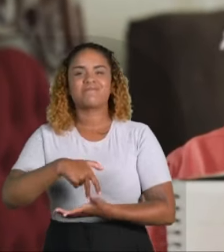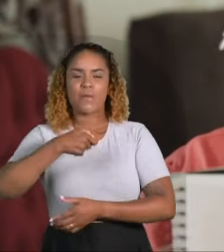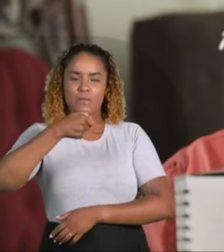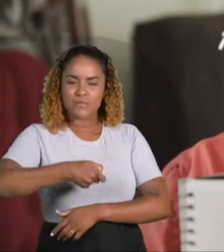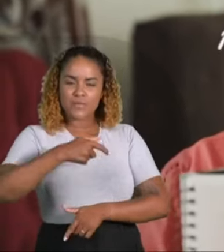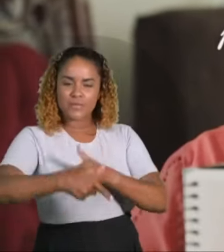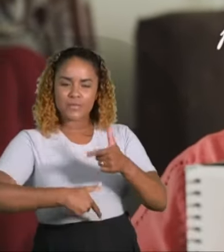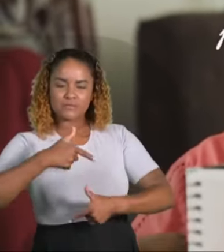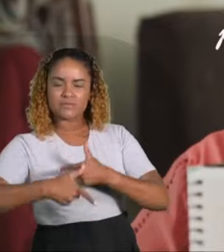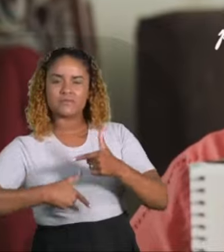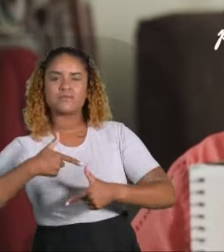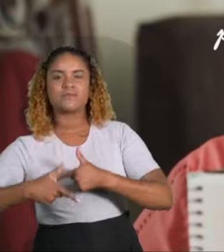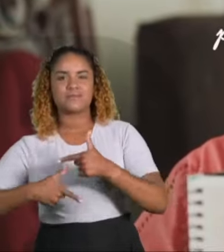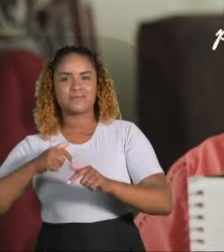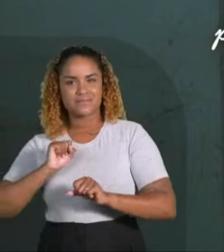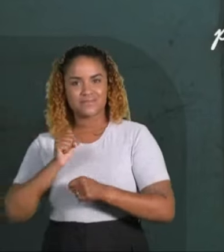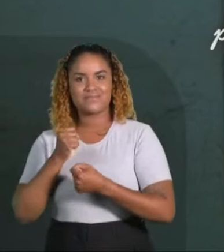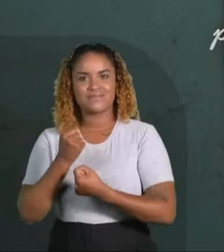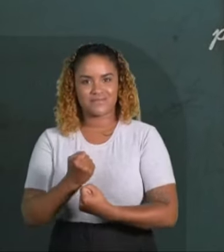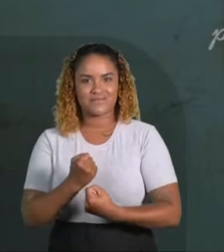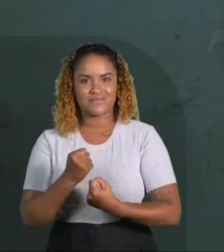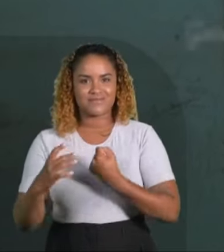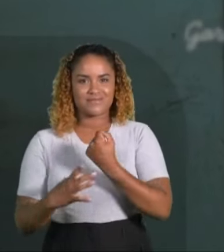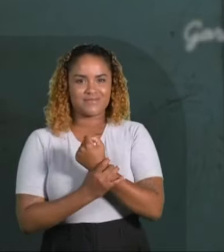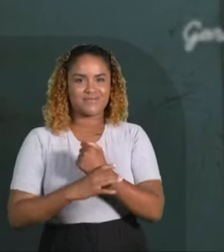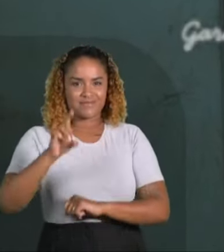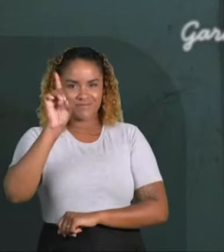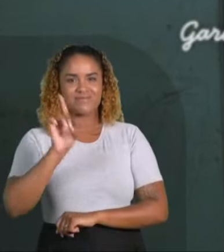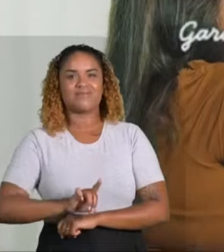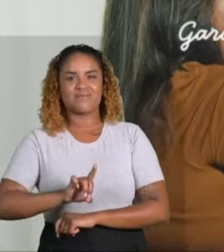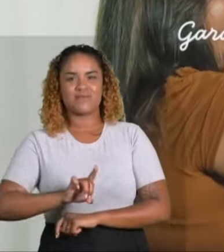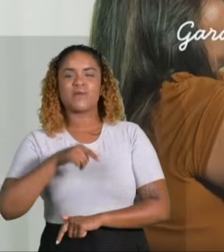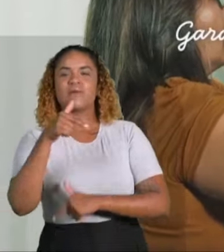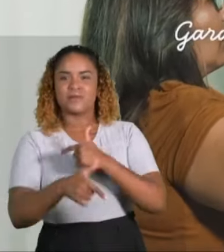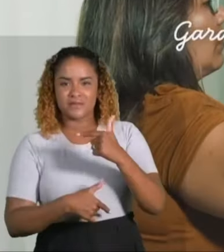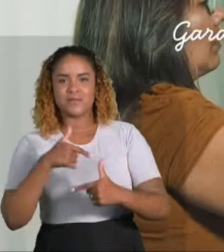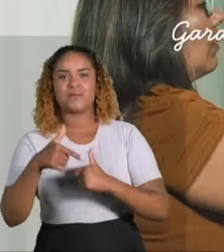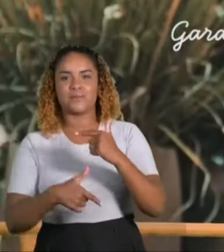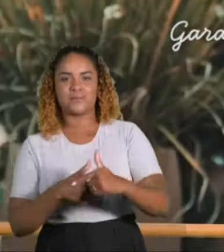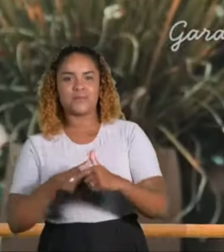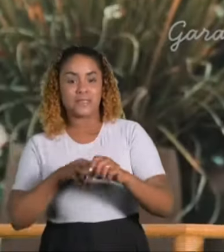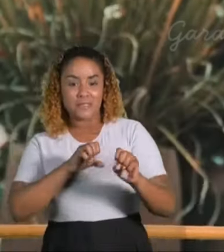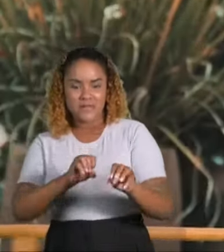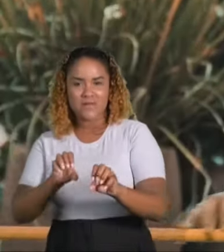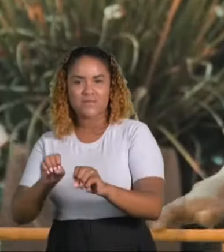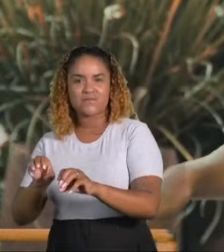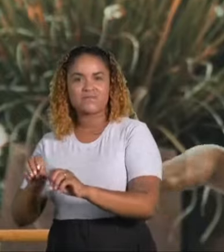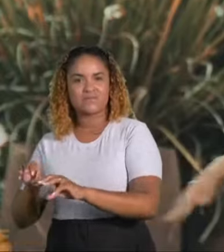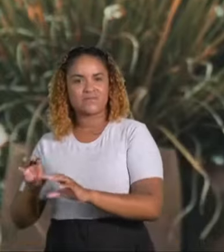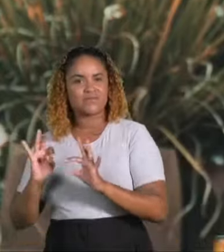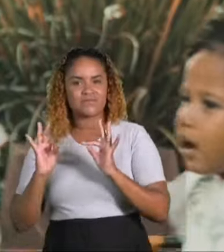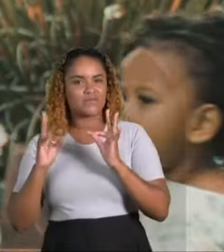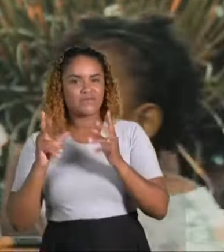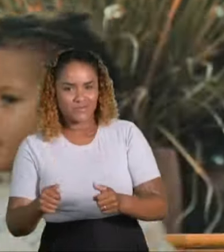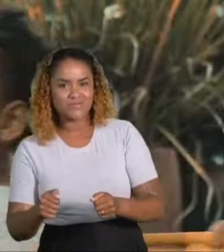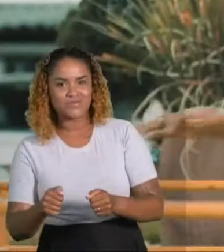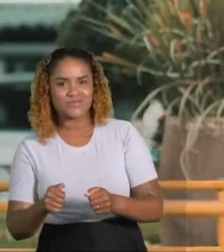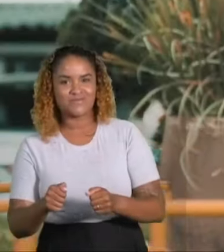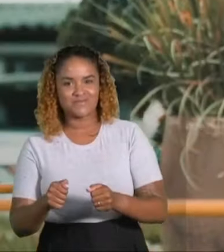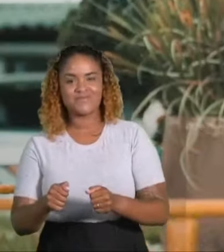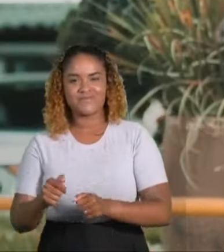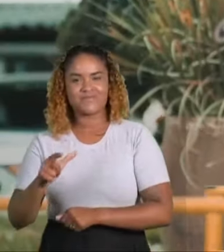para garantir a sua renda. Garantindo o direito ao trabalho e à educação de